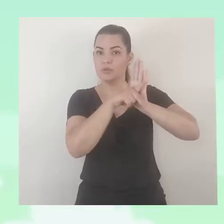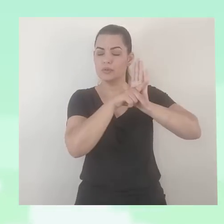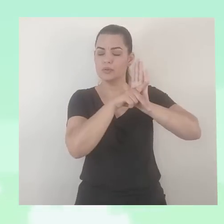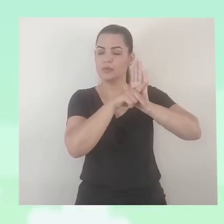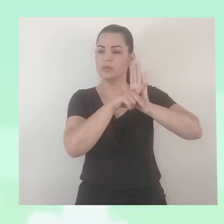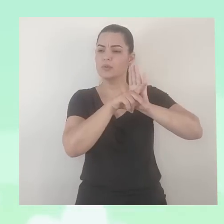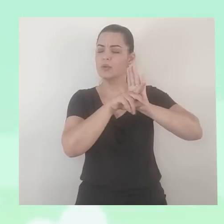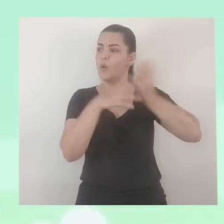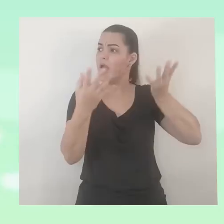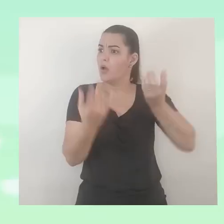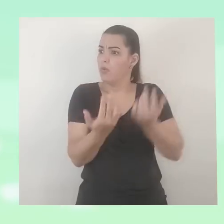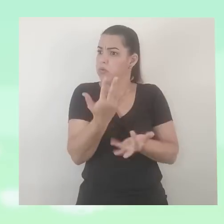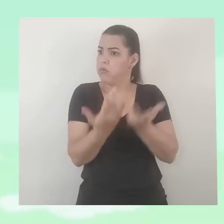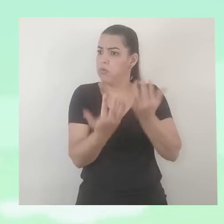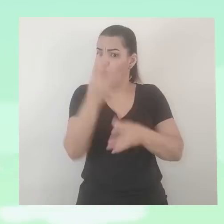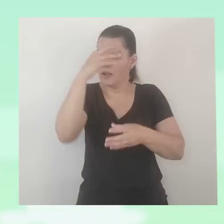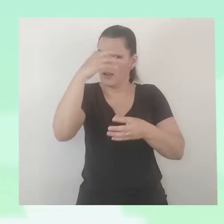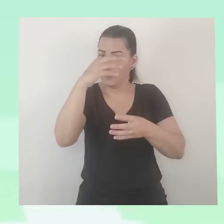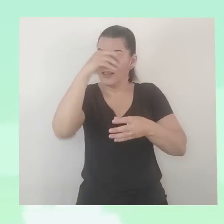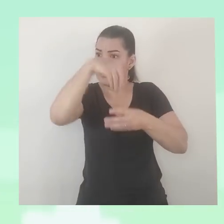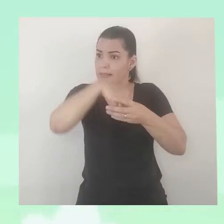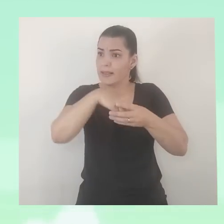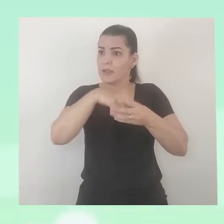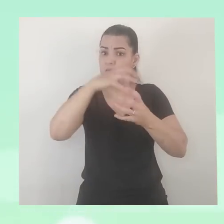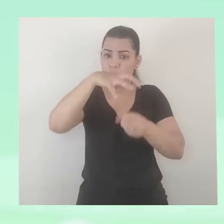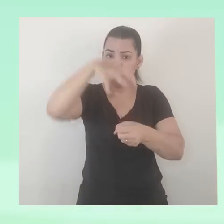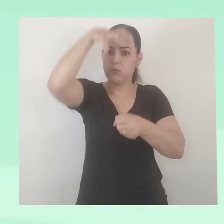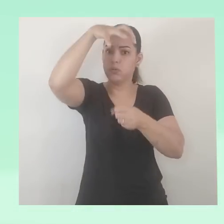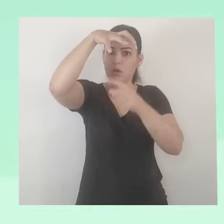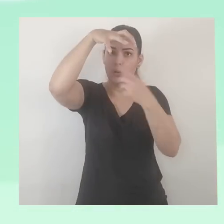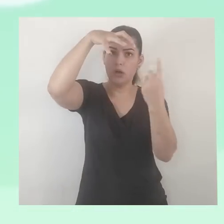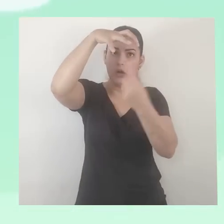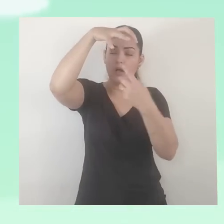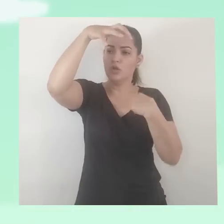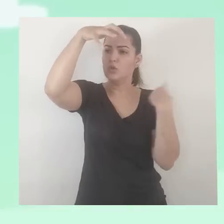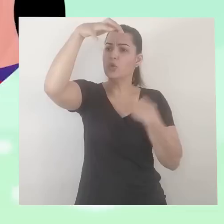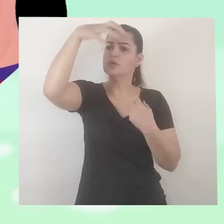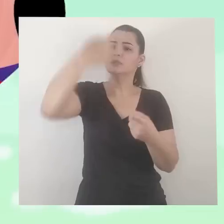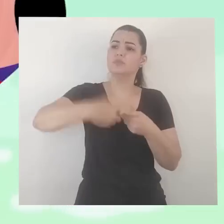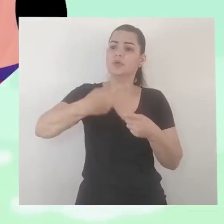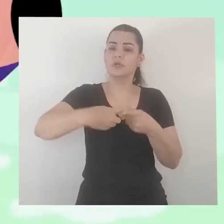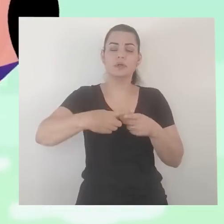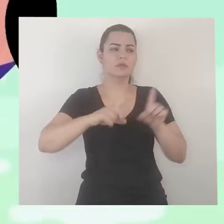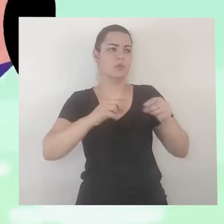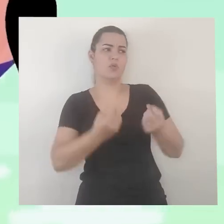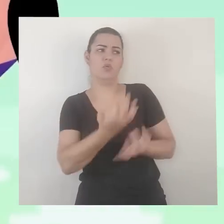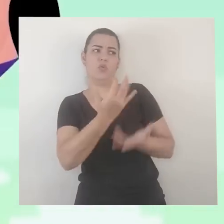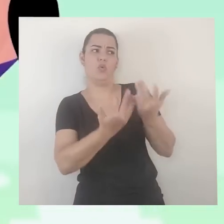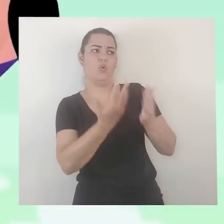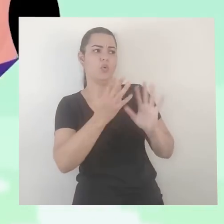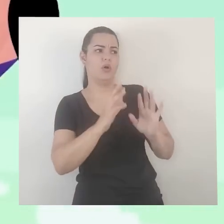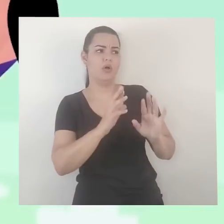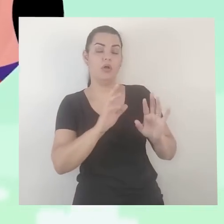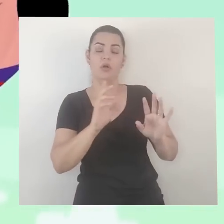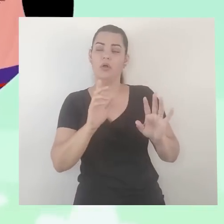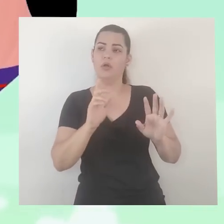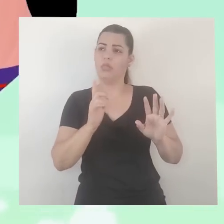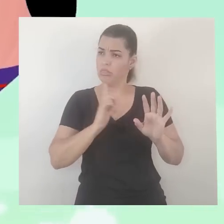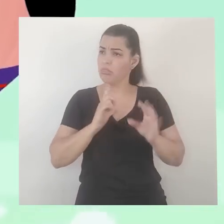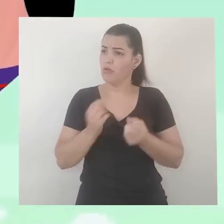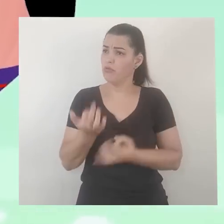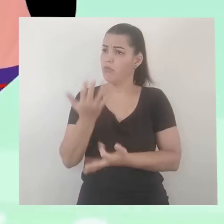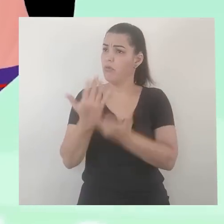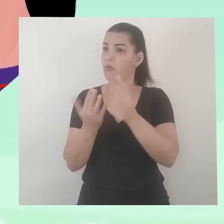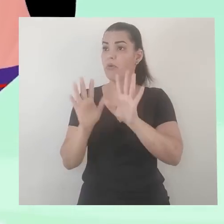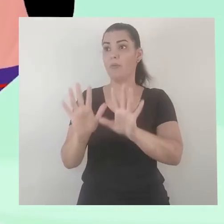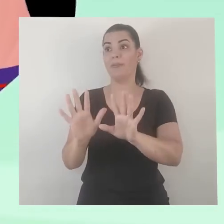nosso balão, Luna? Acho que não é uma fogueira. Eu tenho um também. Tem sim. Mas pelo jeito